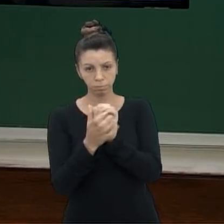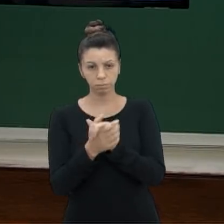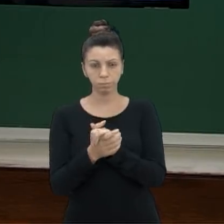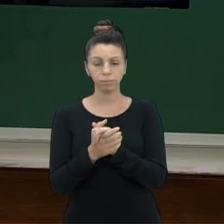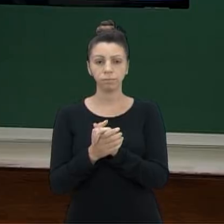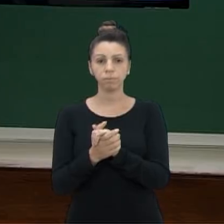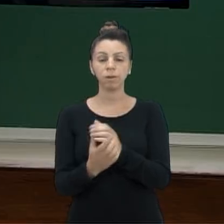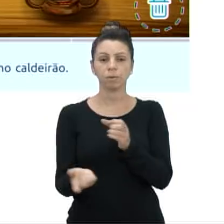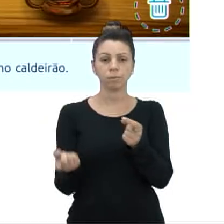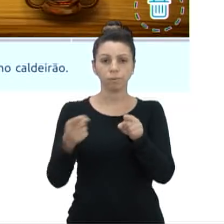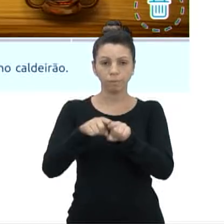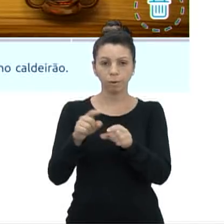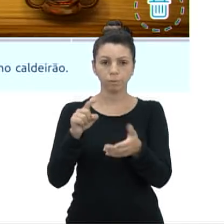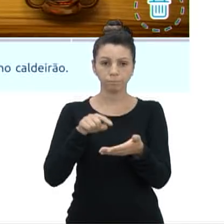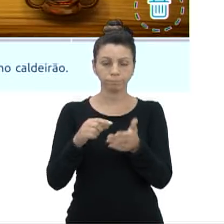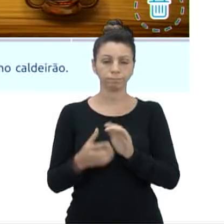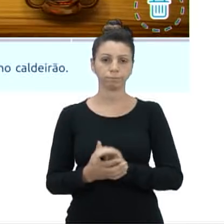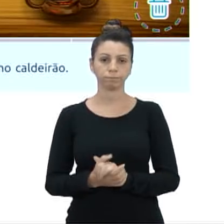já volto aqui.